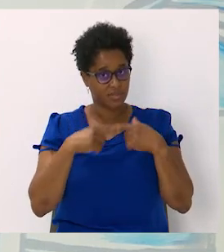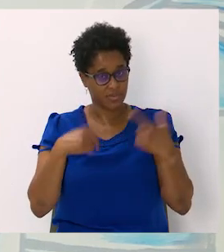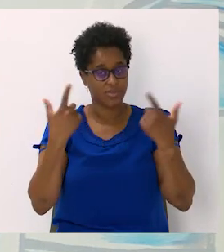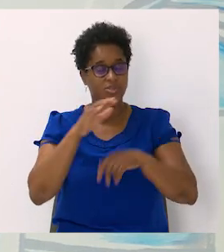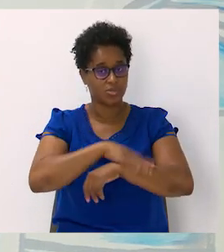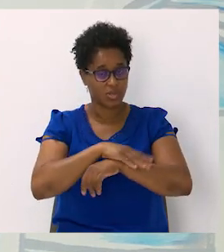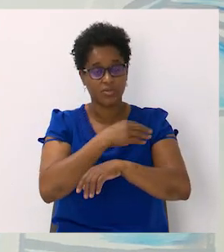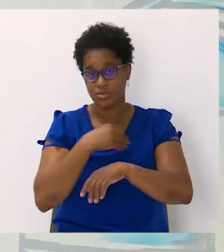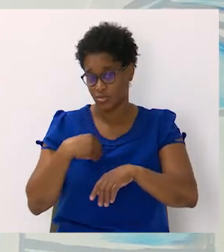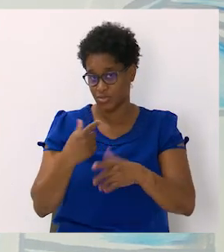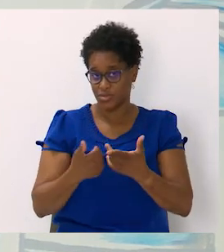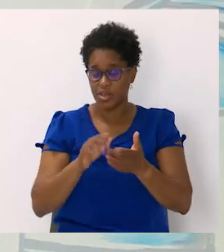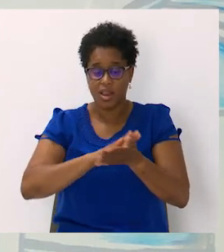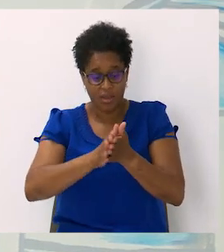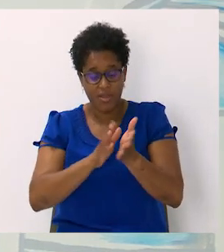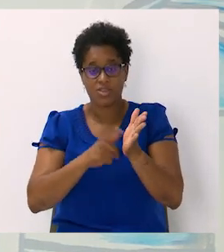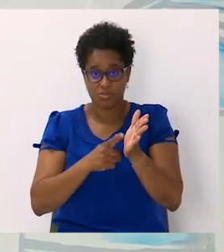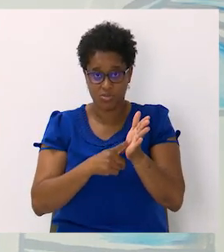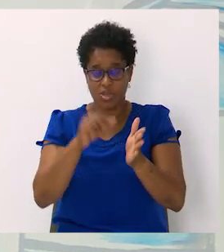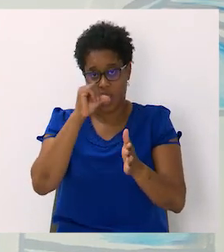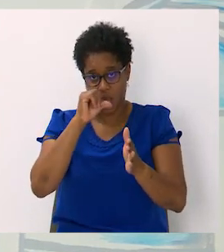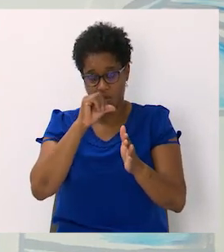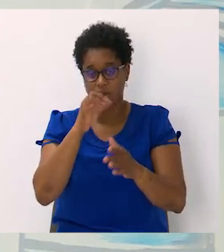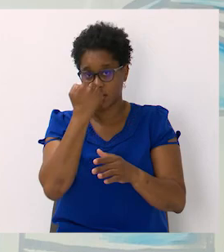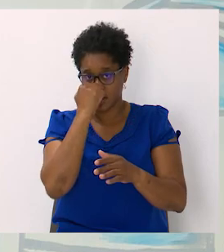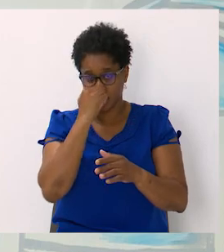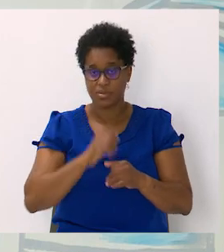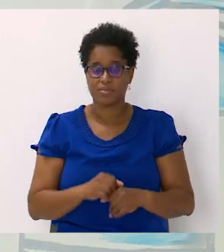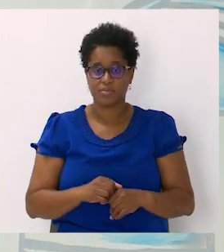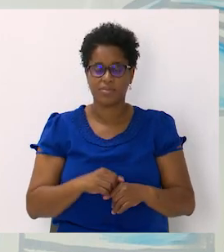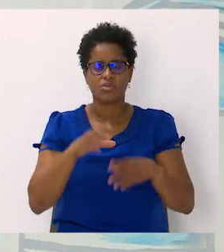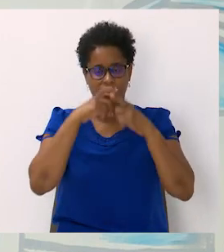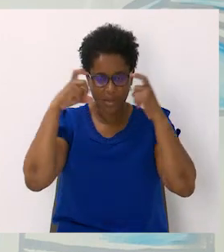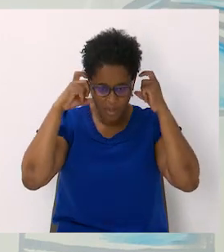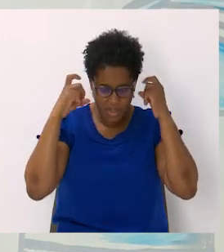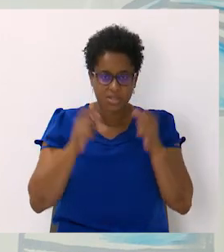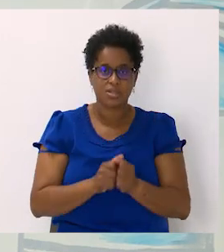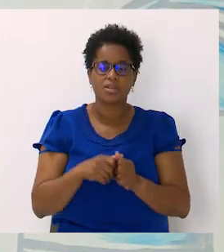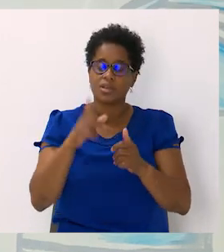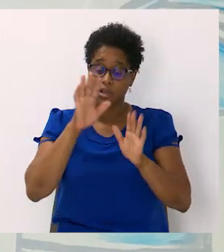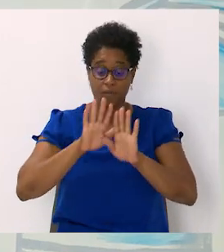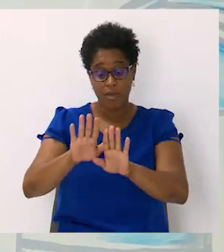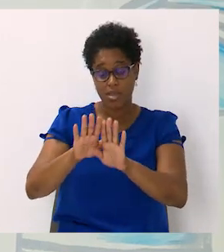dos agentes sanitários, lavar as mãos com água e sabão, usar